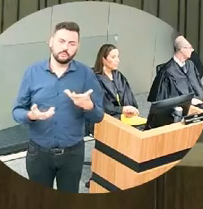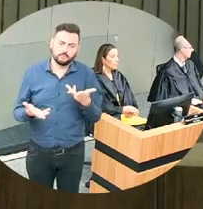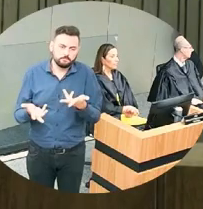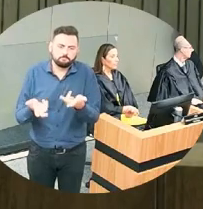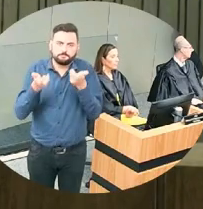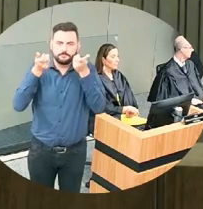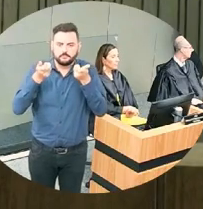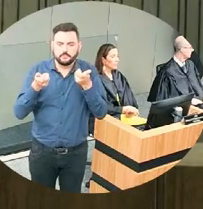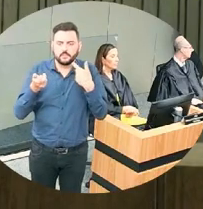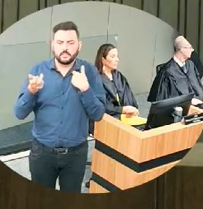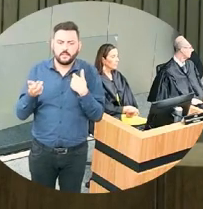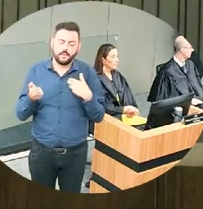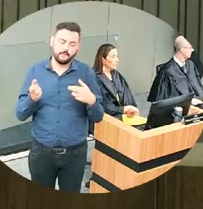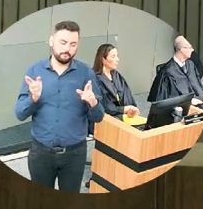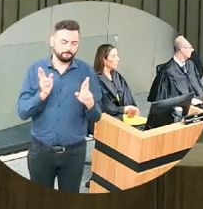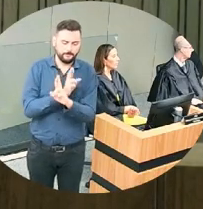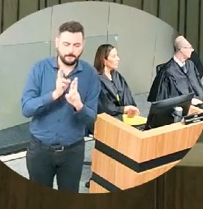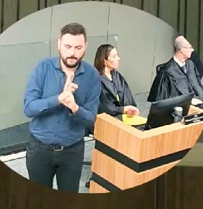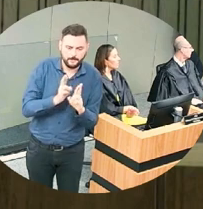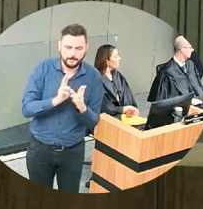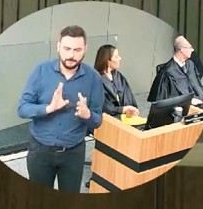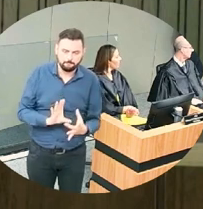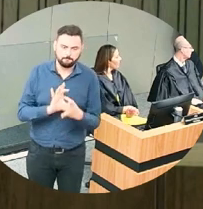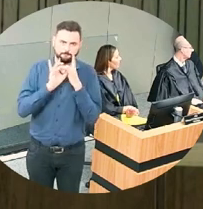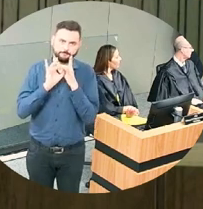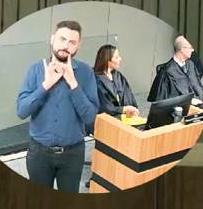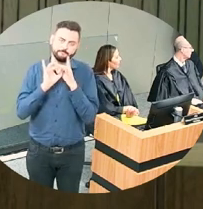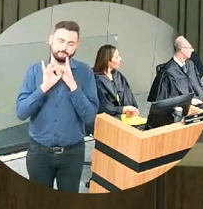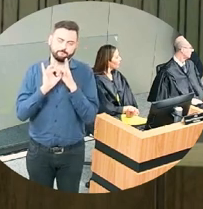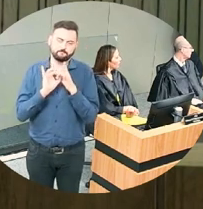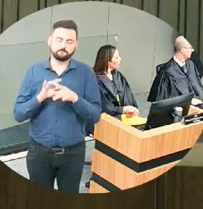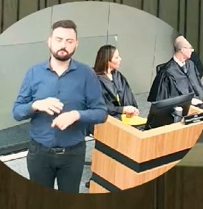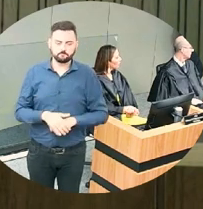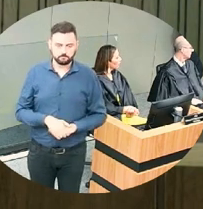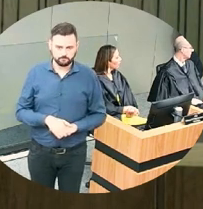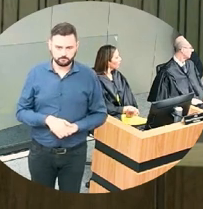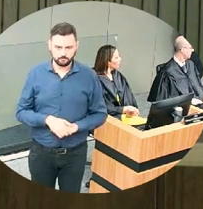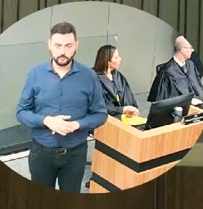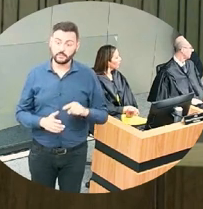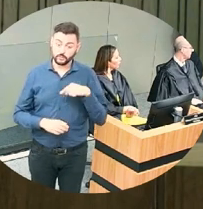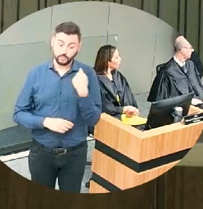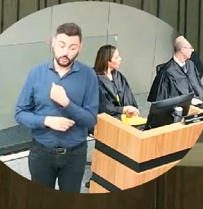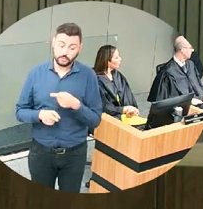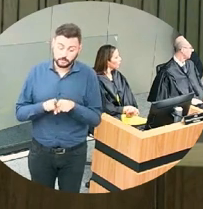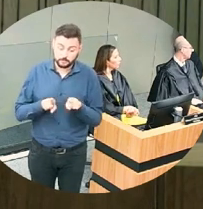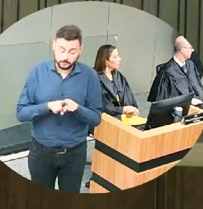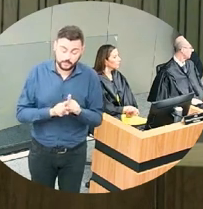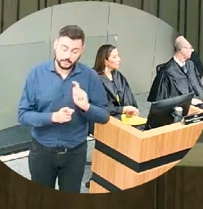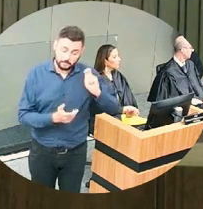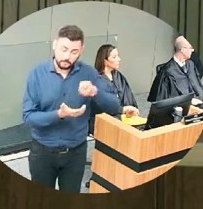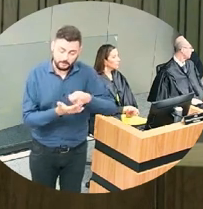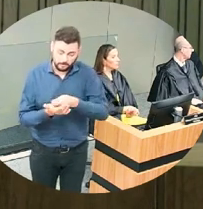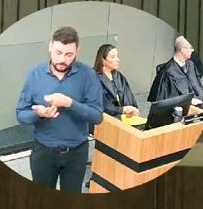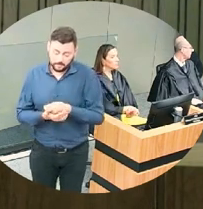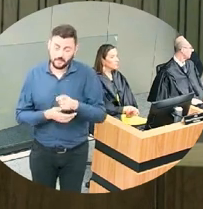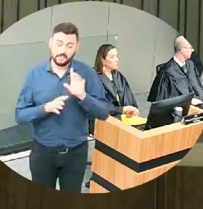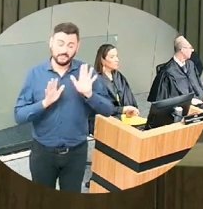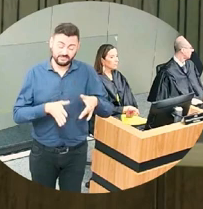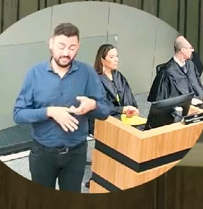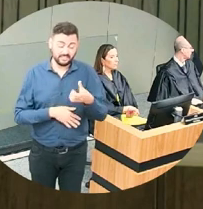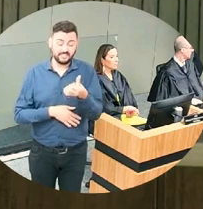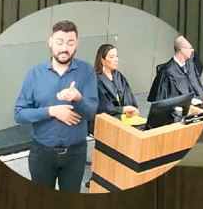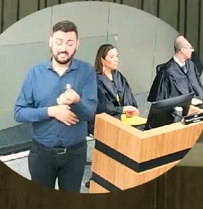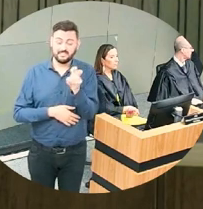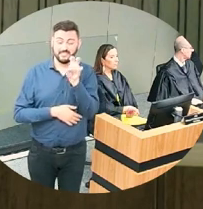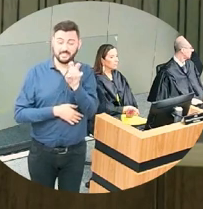a conciliação também na gestão de precatórios nós pagamos aí em 2022 65